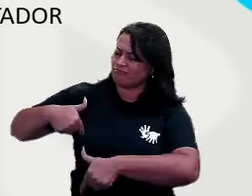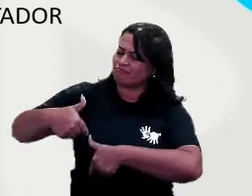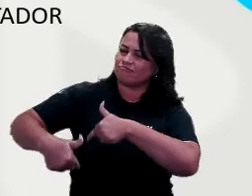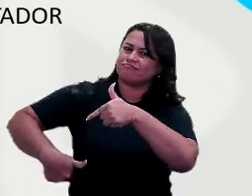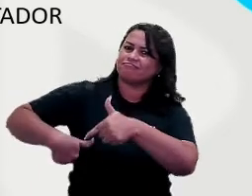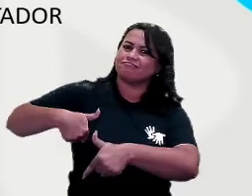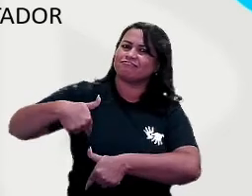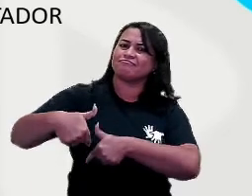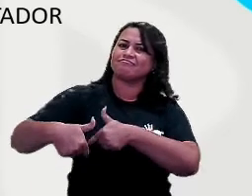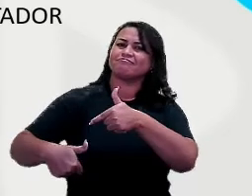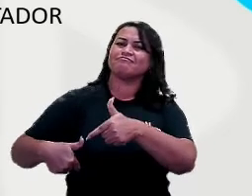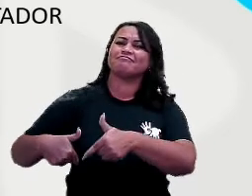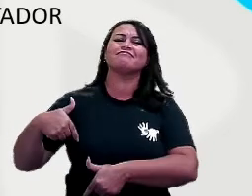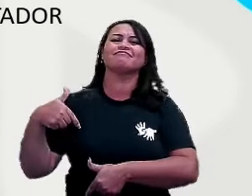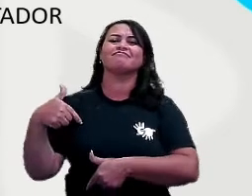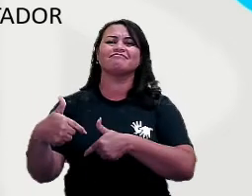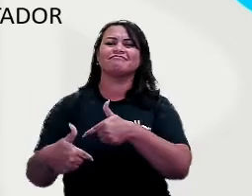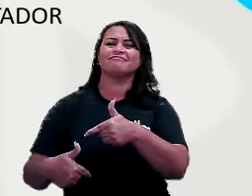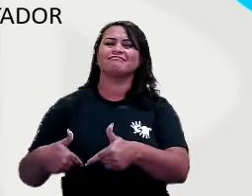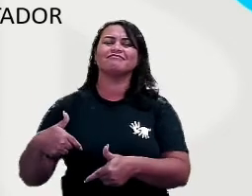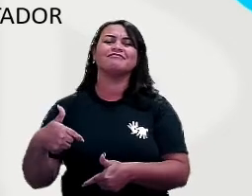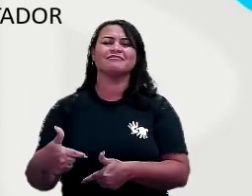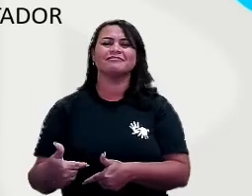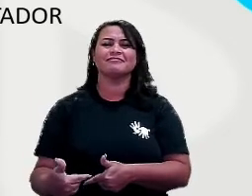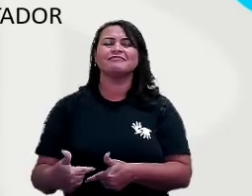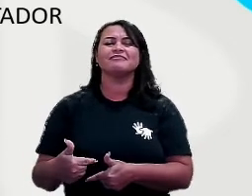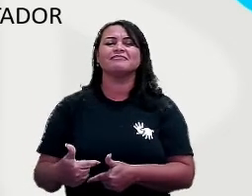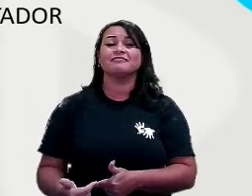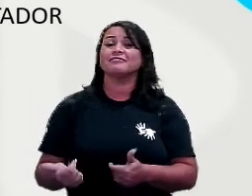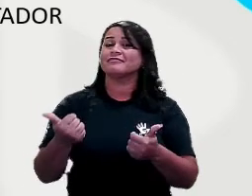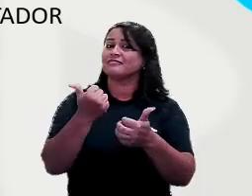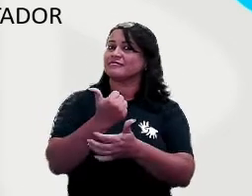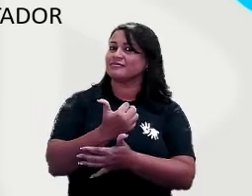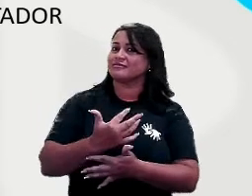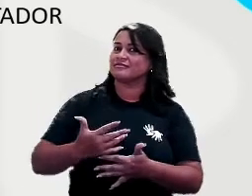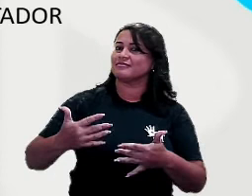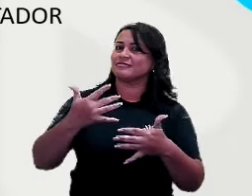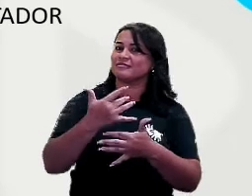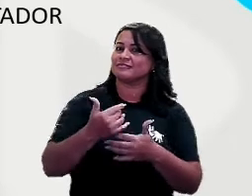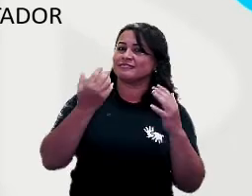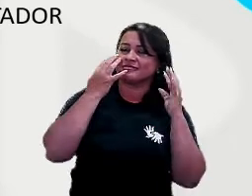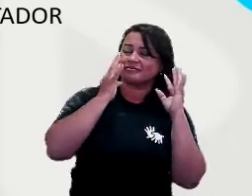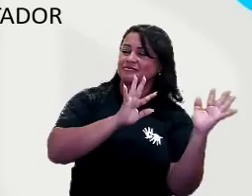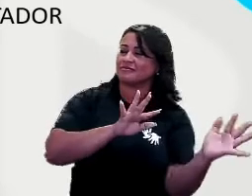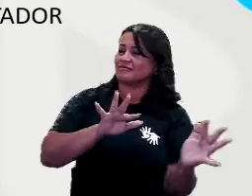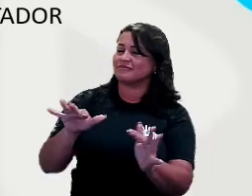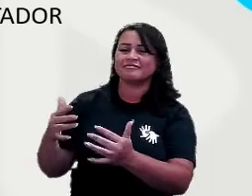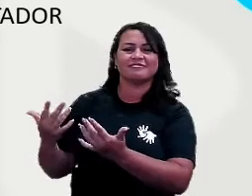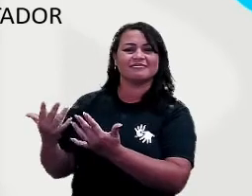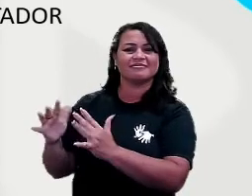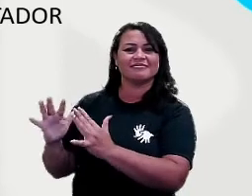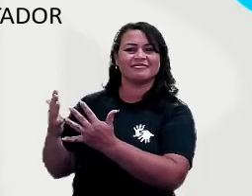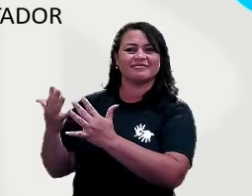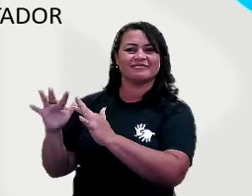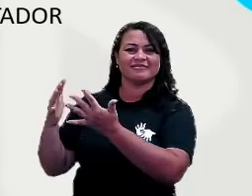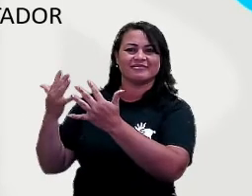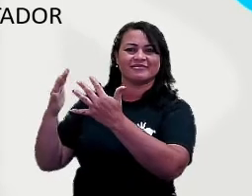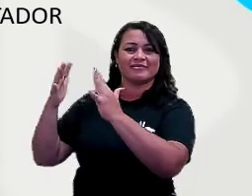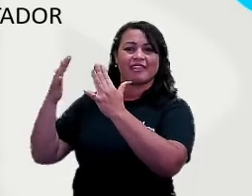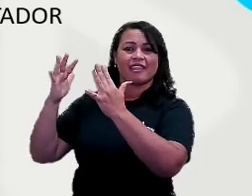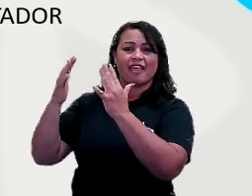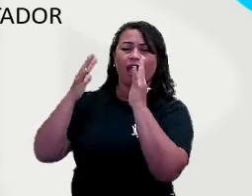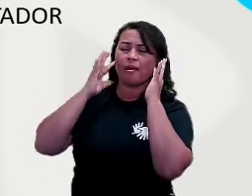e destemido como lutador. Entre as tuas irmãs de maior glória,